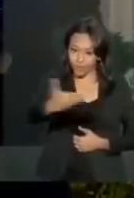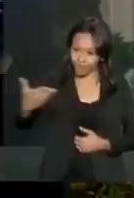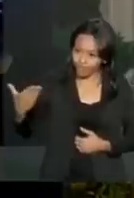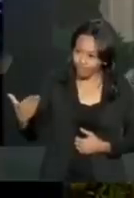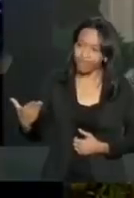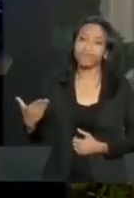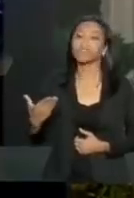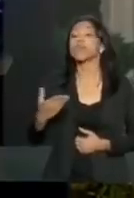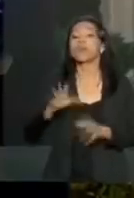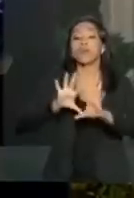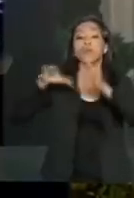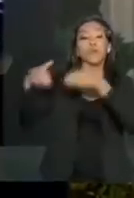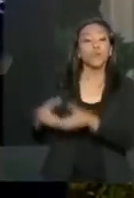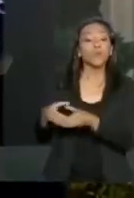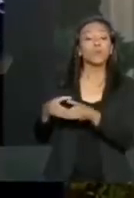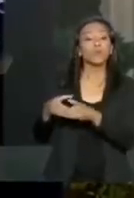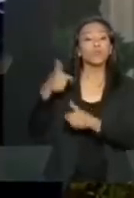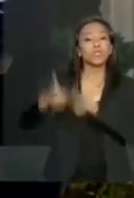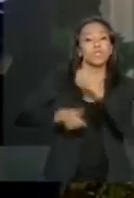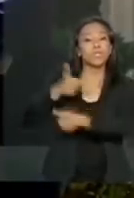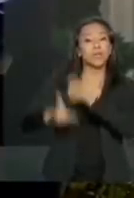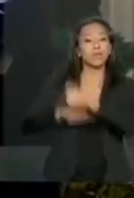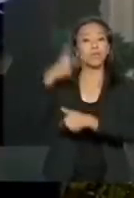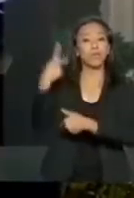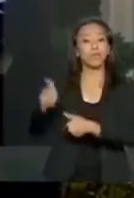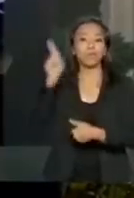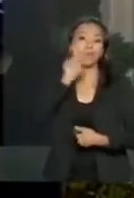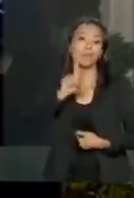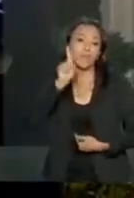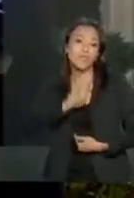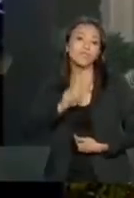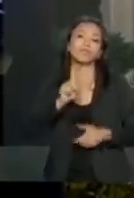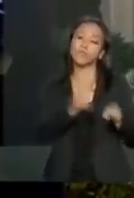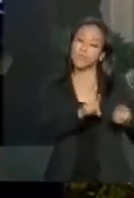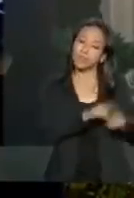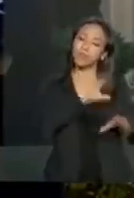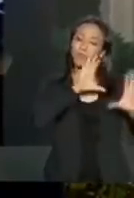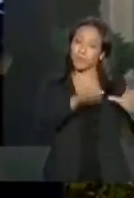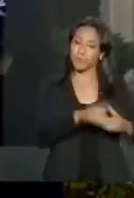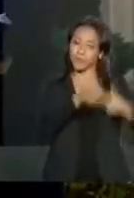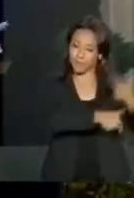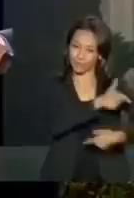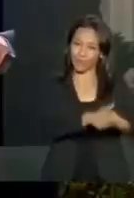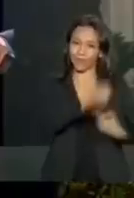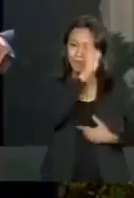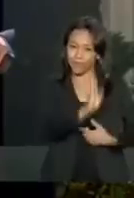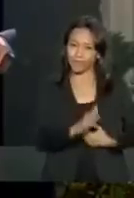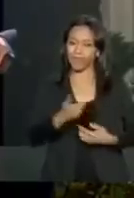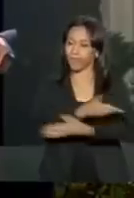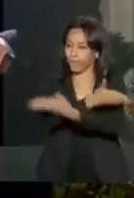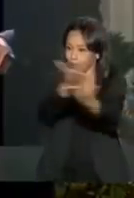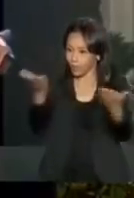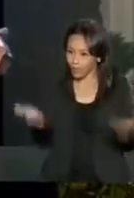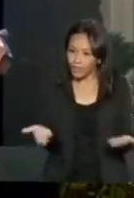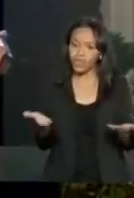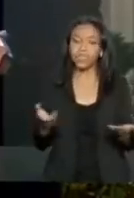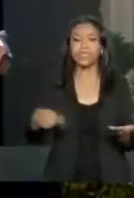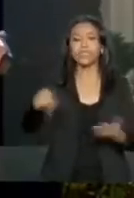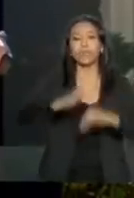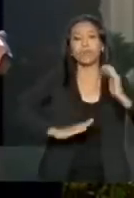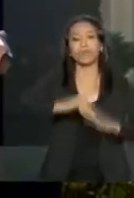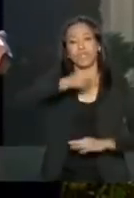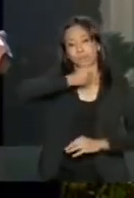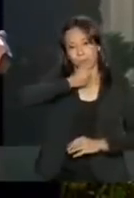integrantes de delegações dos estados e do Brasil, senhoras e senhores profissionais da